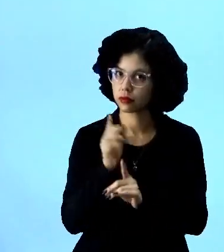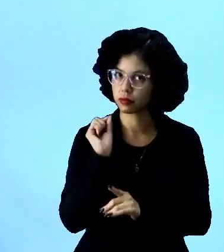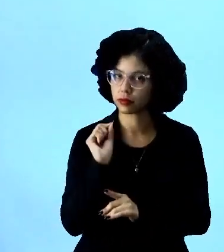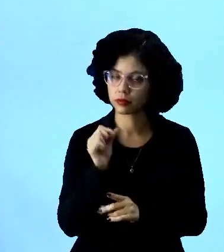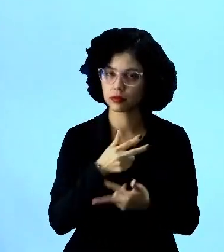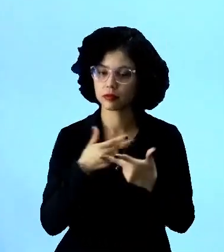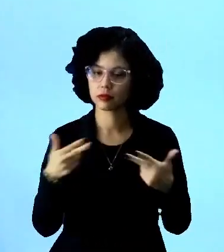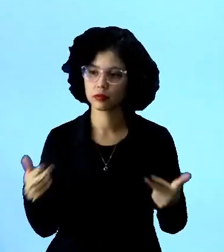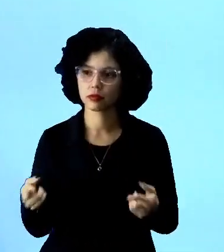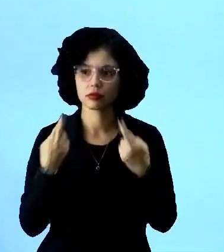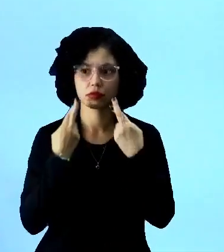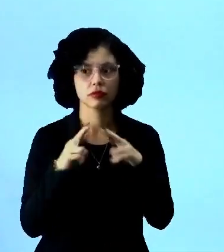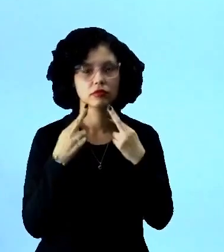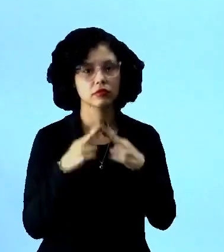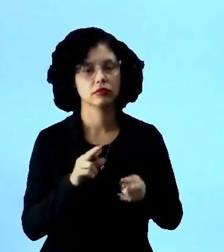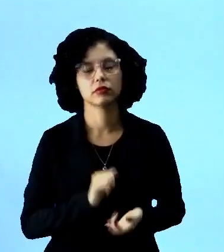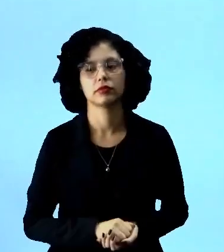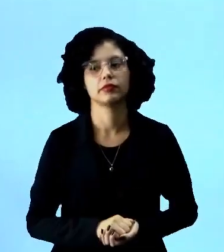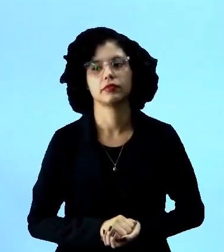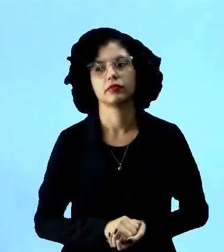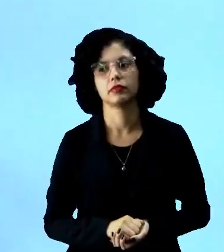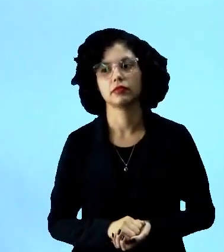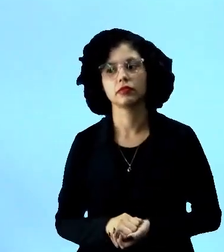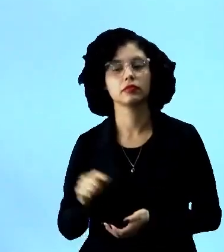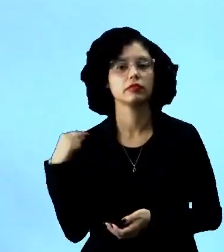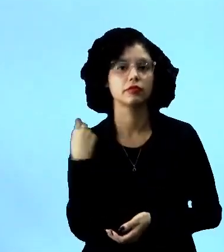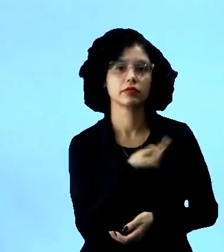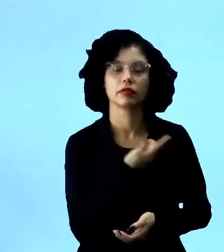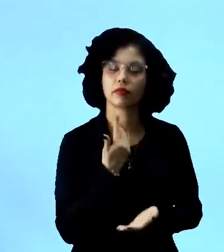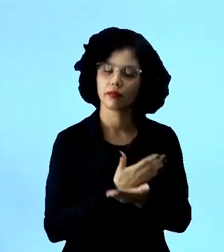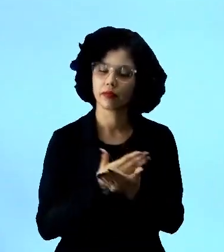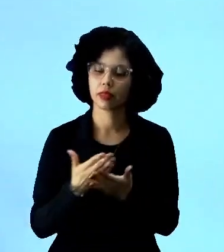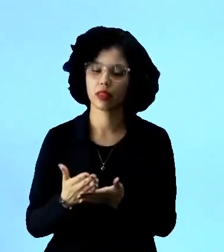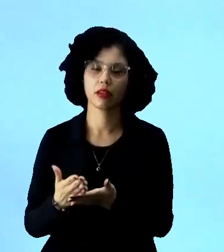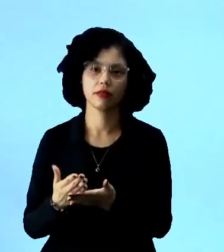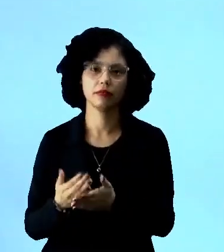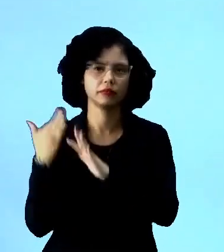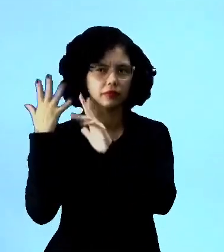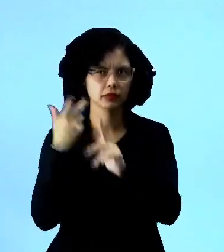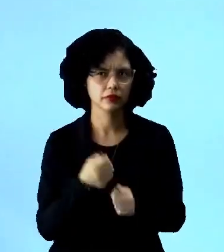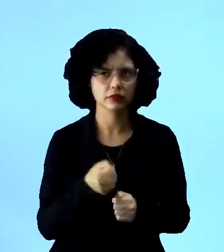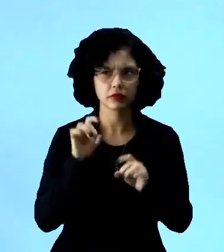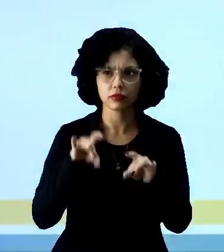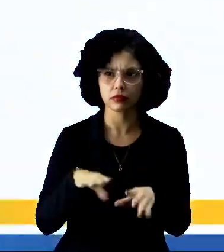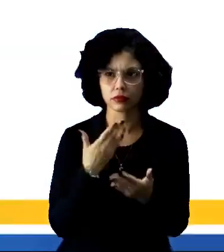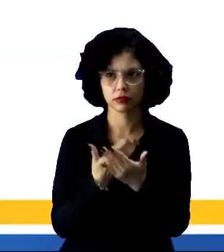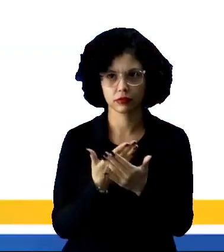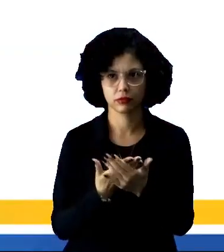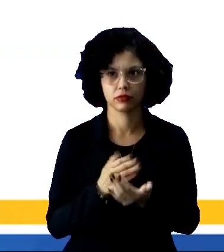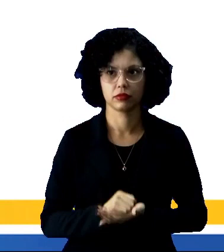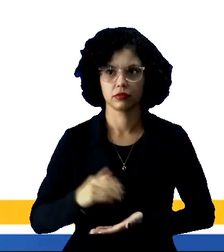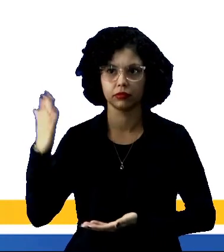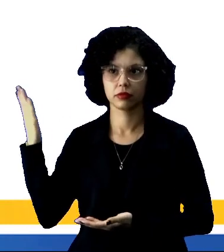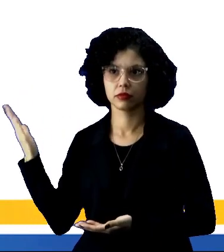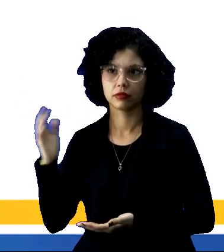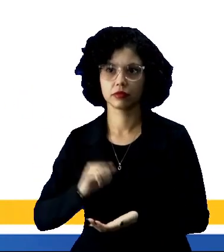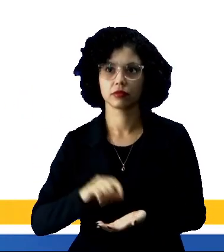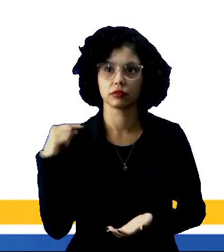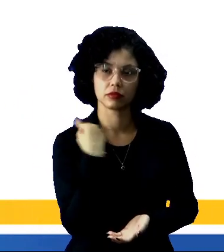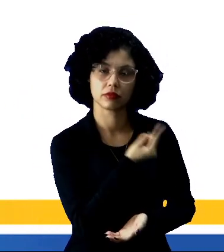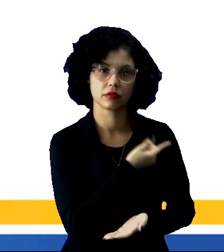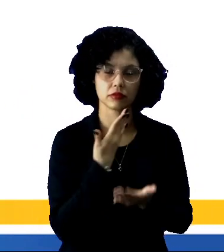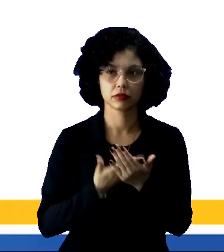identificar o objeto reclamado. Vamos lá? Para a gente iniciar, nós vamos relembrar a última aula. Olha só,